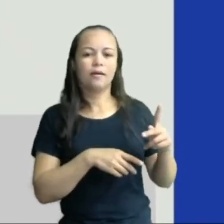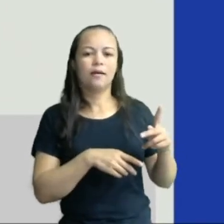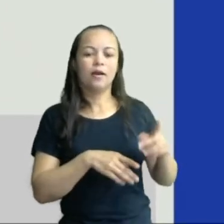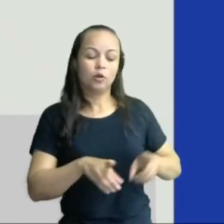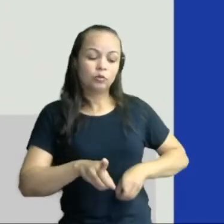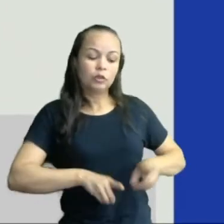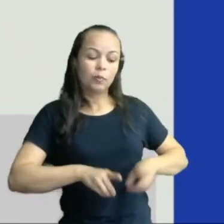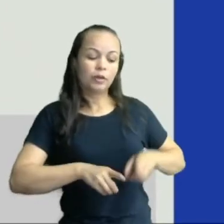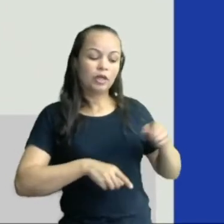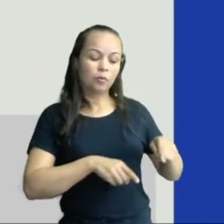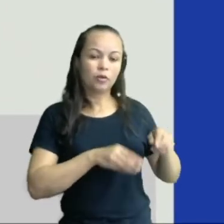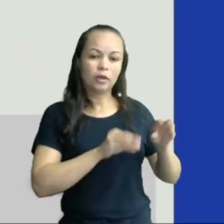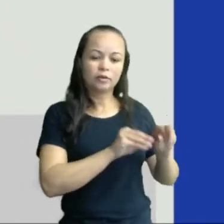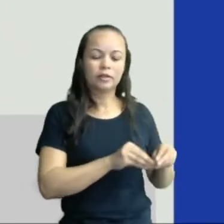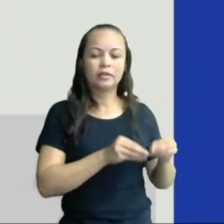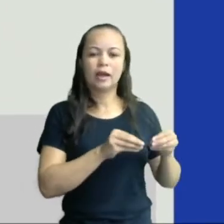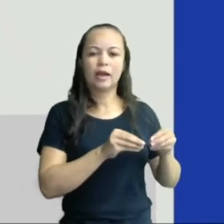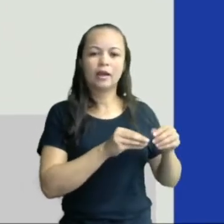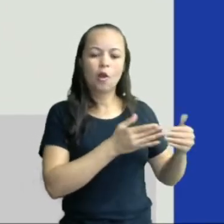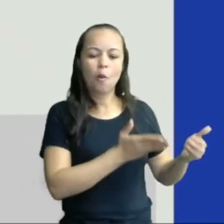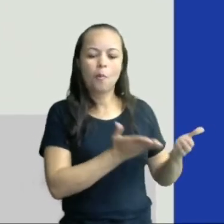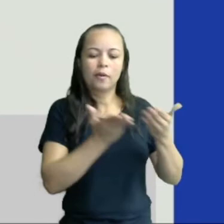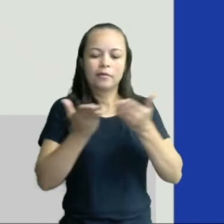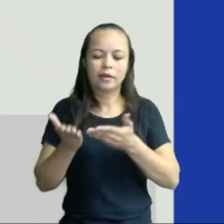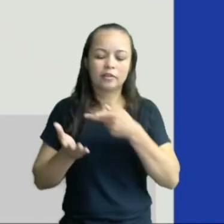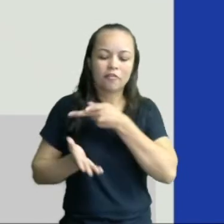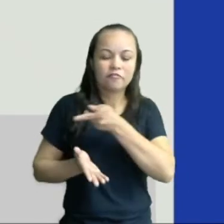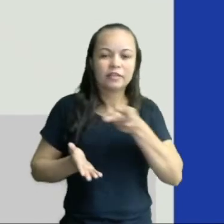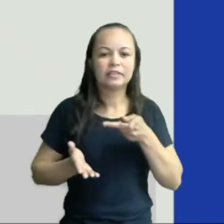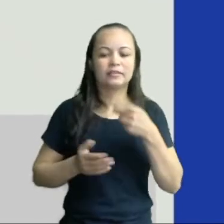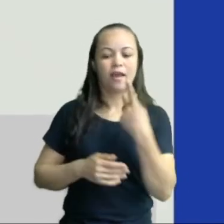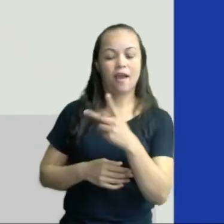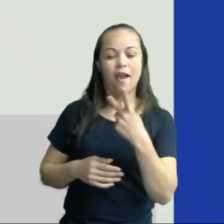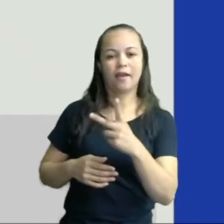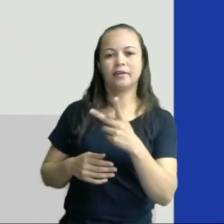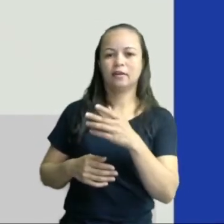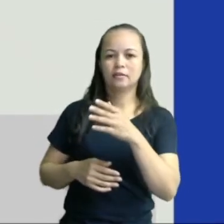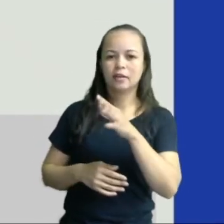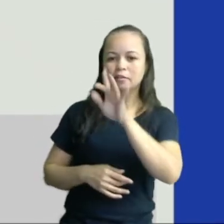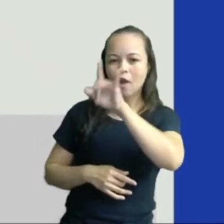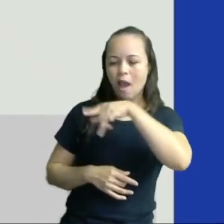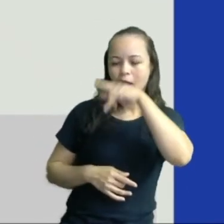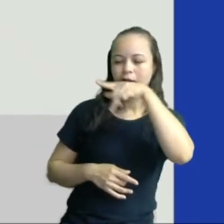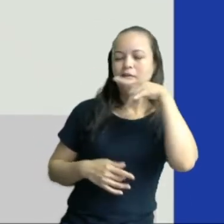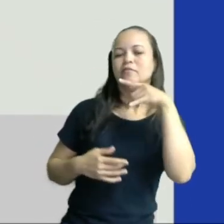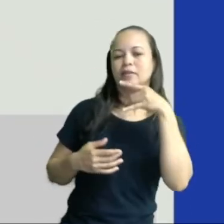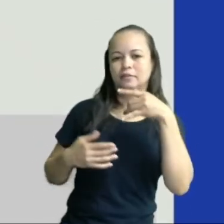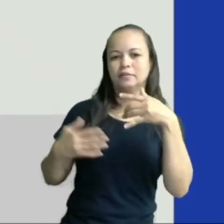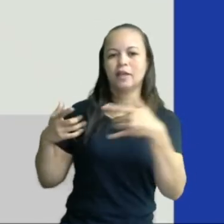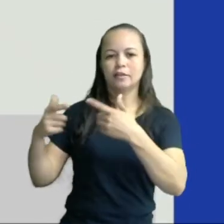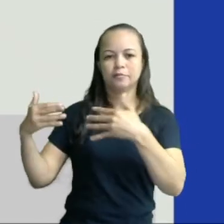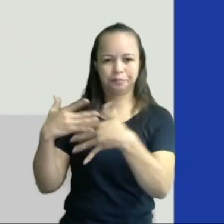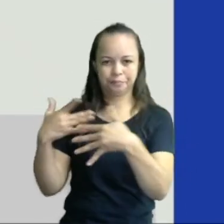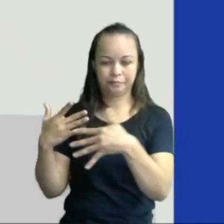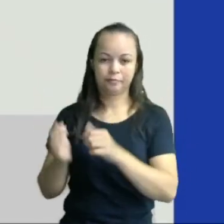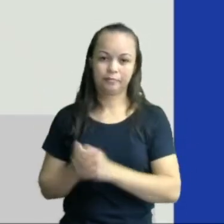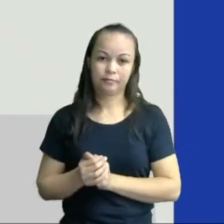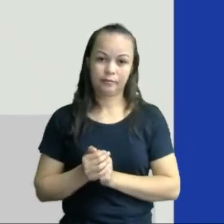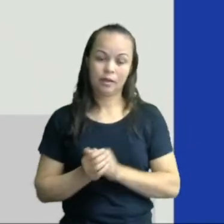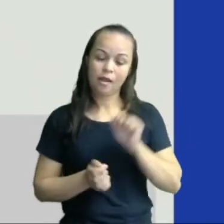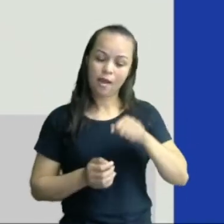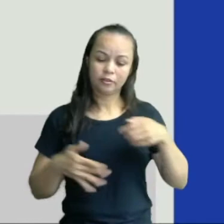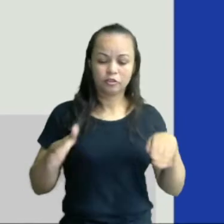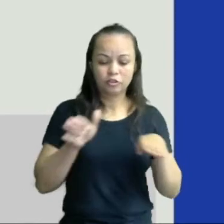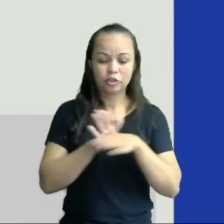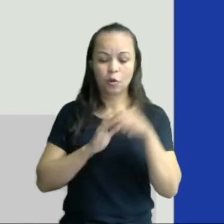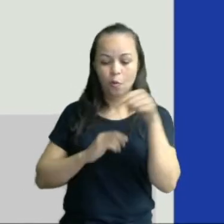que este aceitou acompanhá-lo para visitar aquele lugar tão fascinante. Assim que lá chegou, o